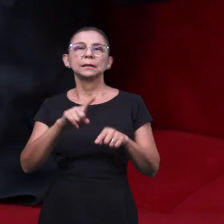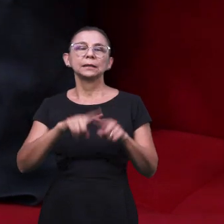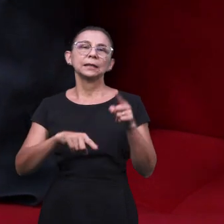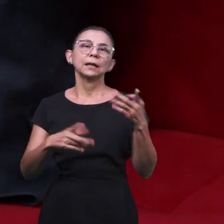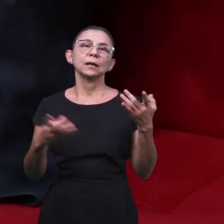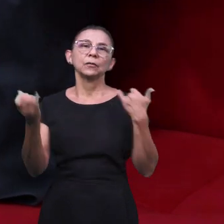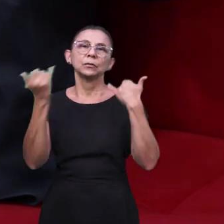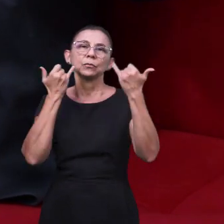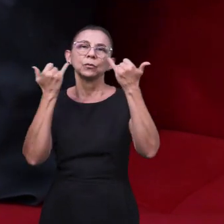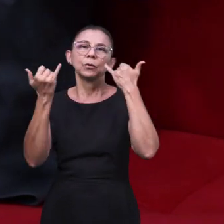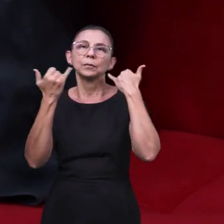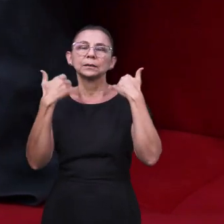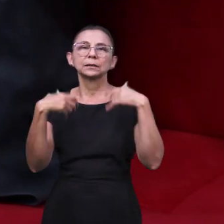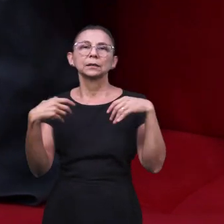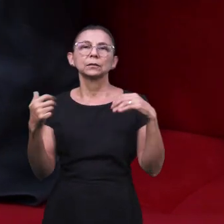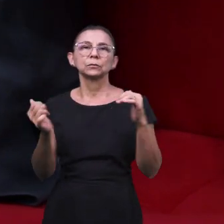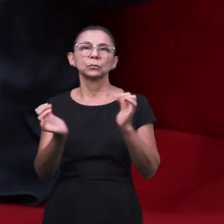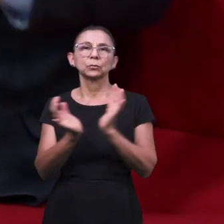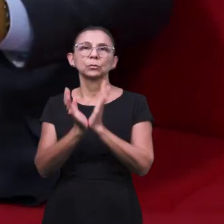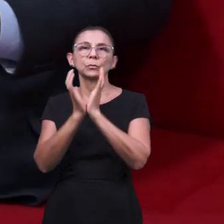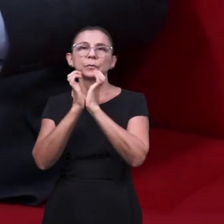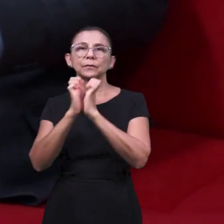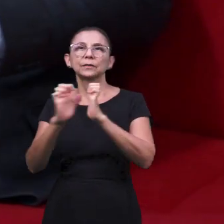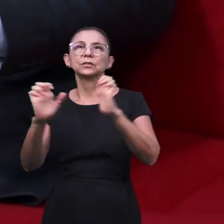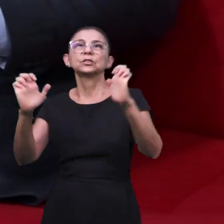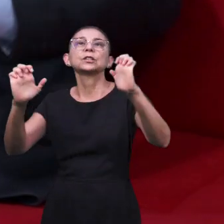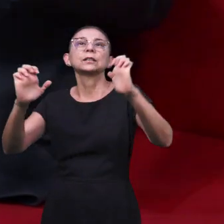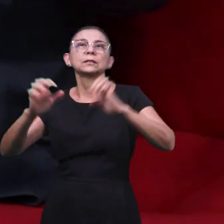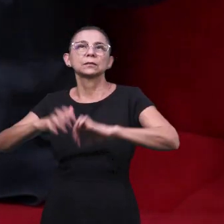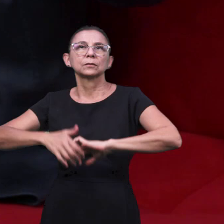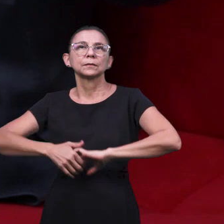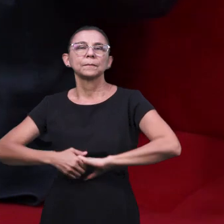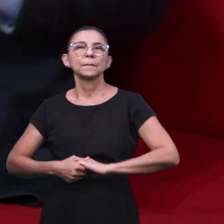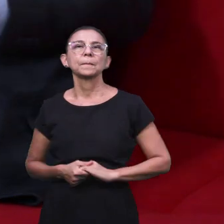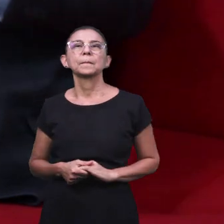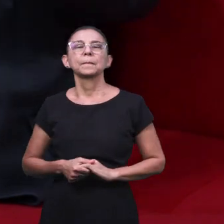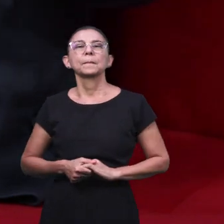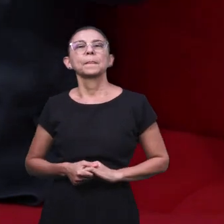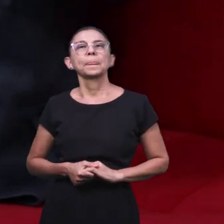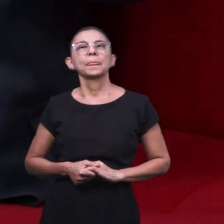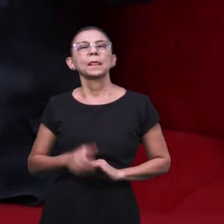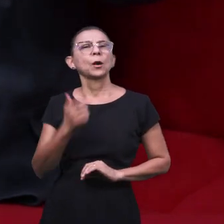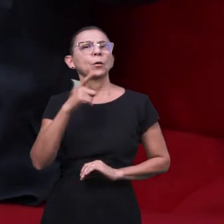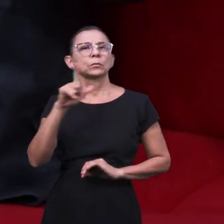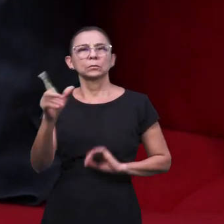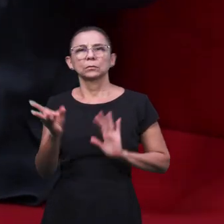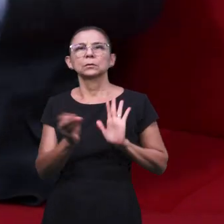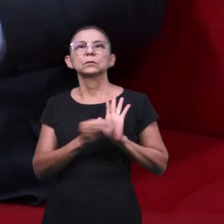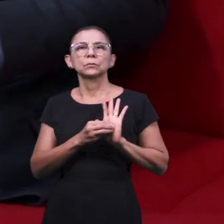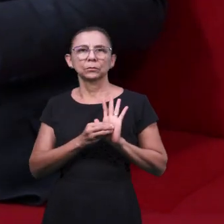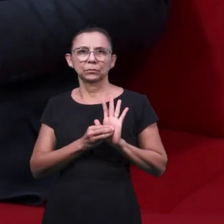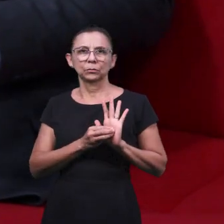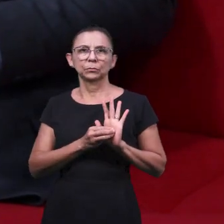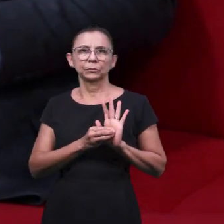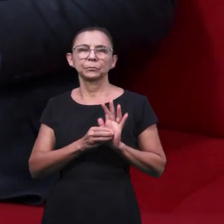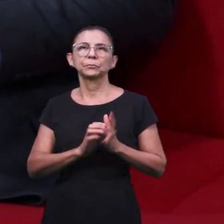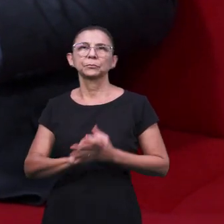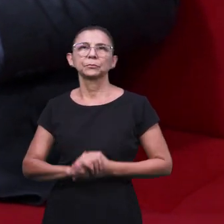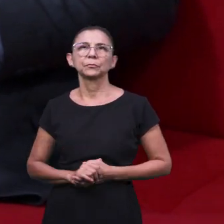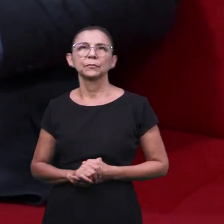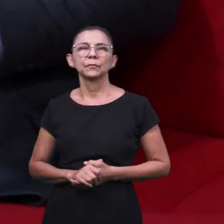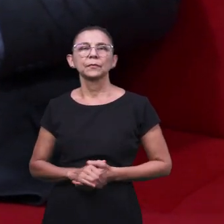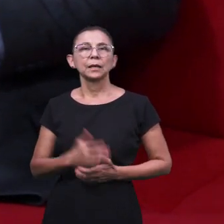www.inologia.org. Está escrito aí na tela, você pode digitar essa URL, nesse endereço, e você